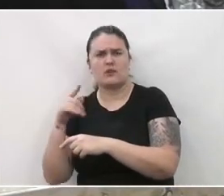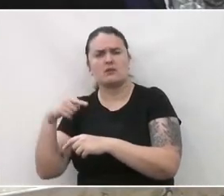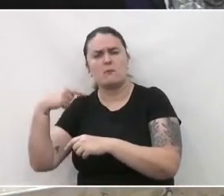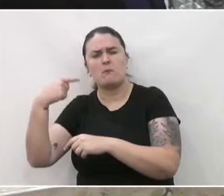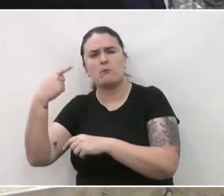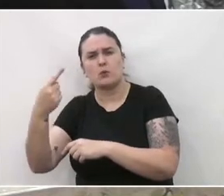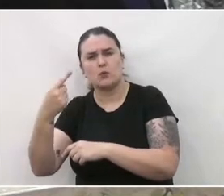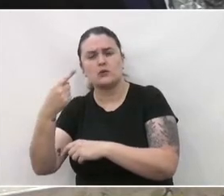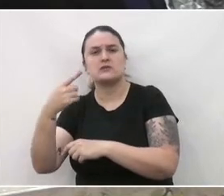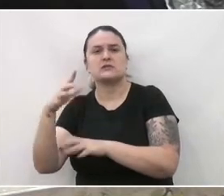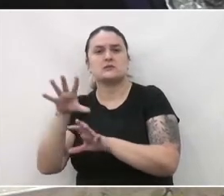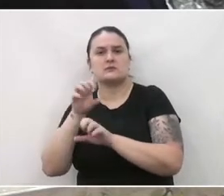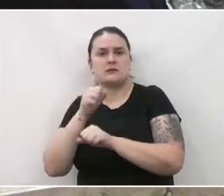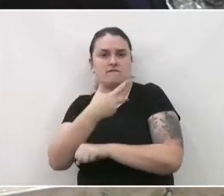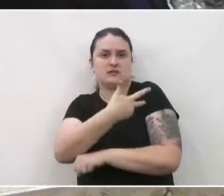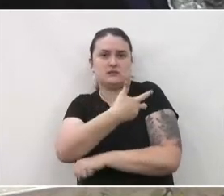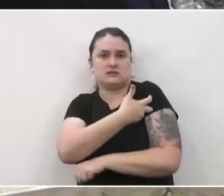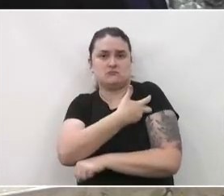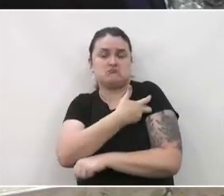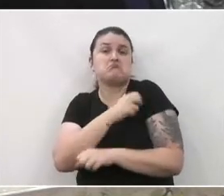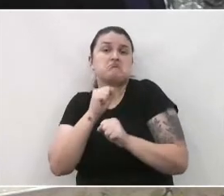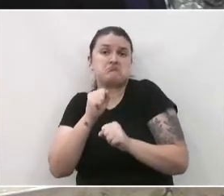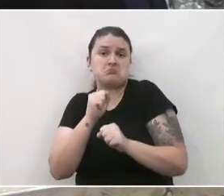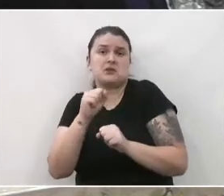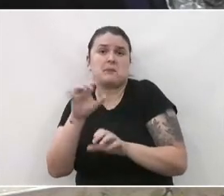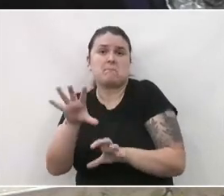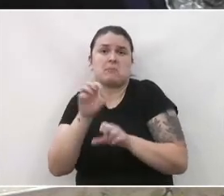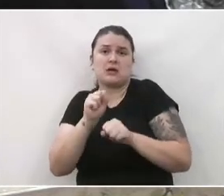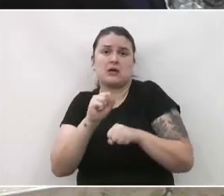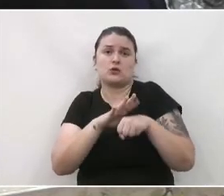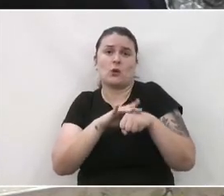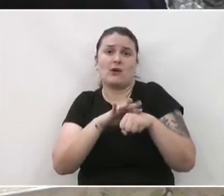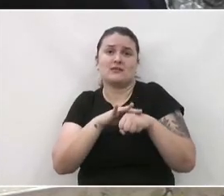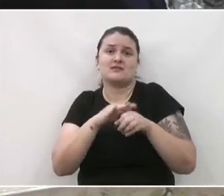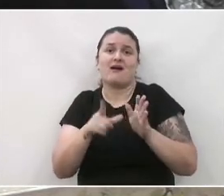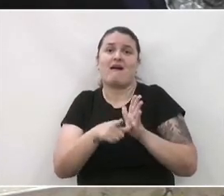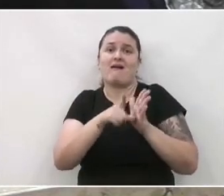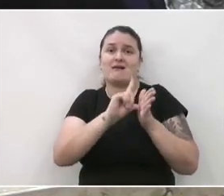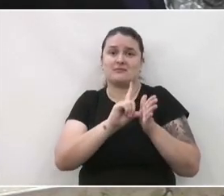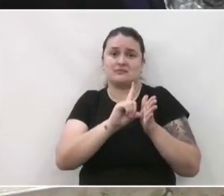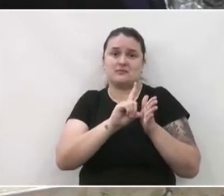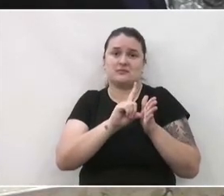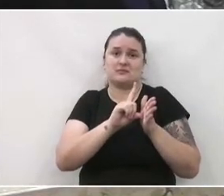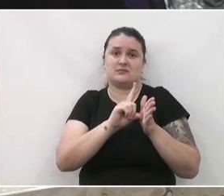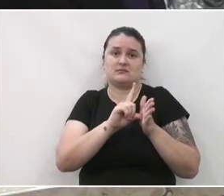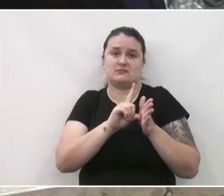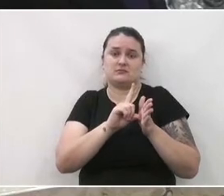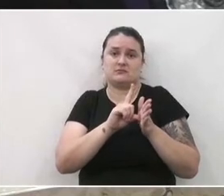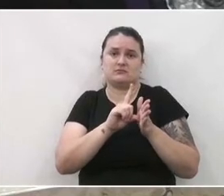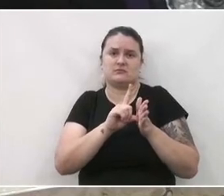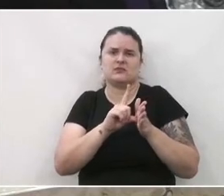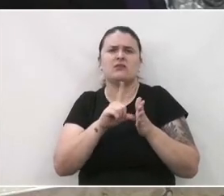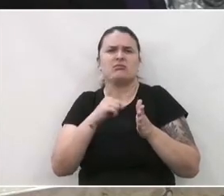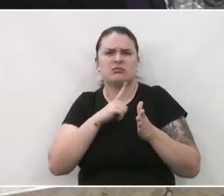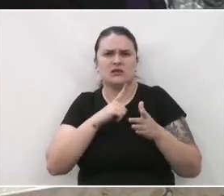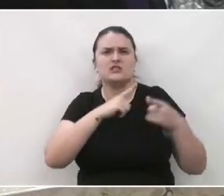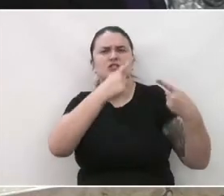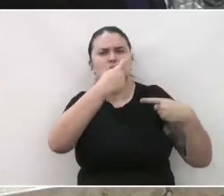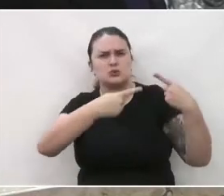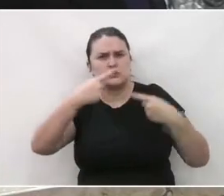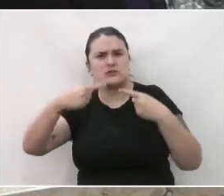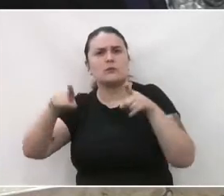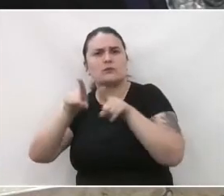de ser imunizado, provavelmente ele adquiriu a doença antes de ser imunizado. E há discussões também de